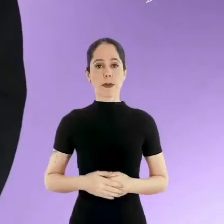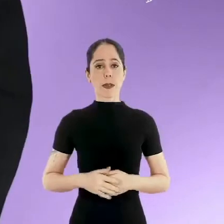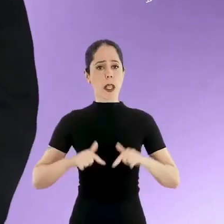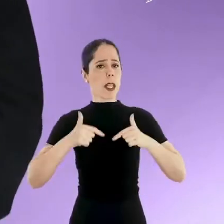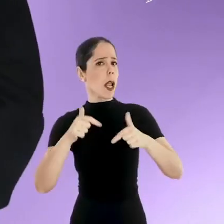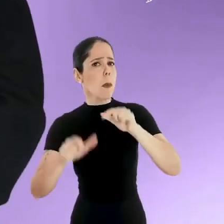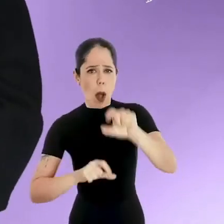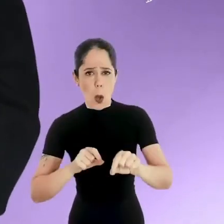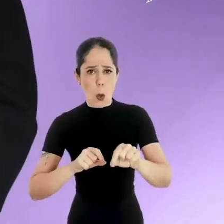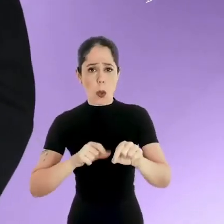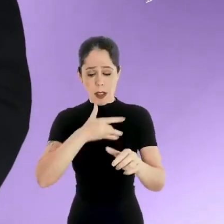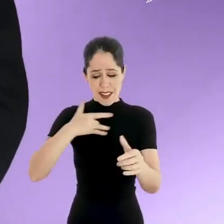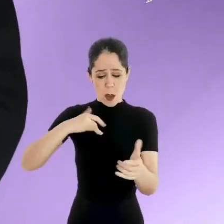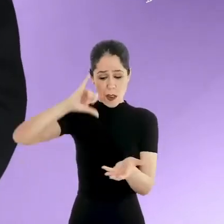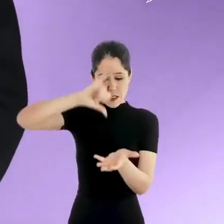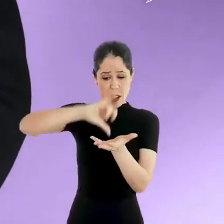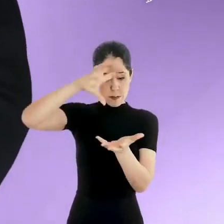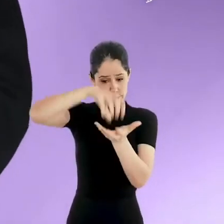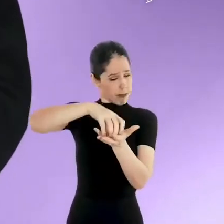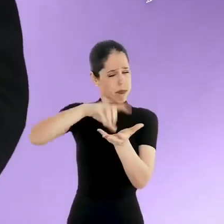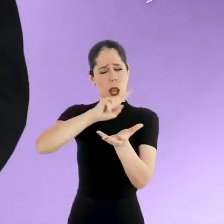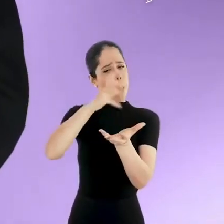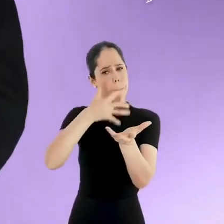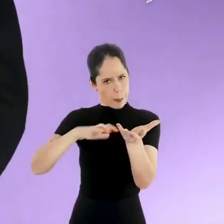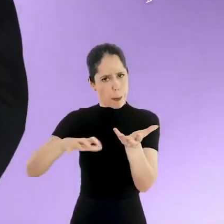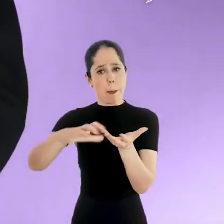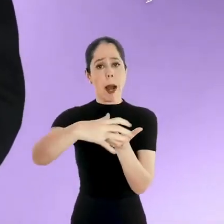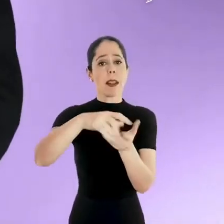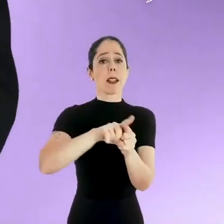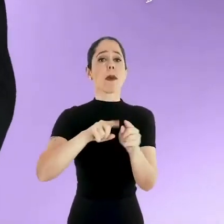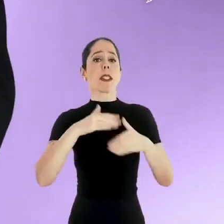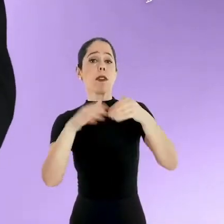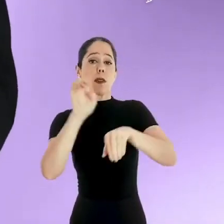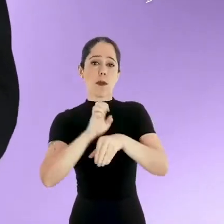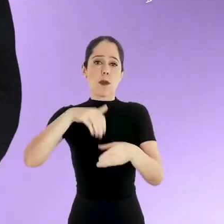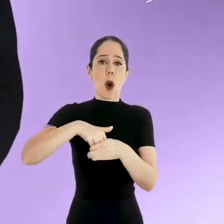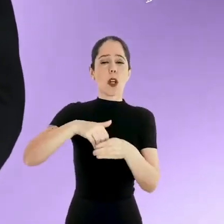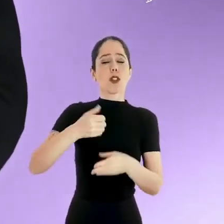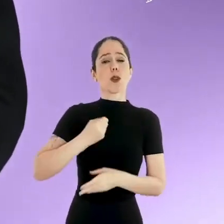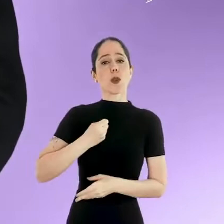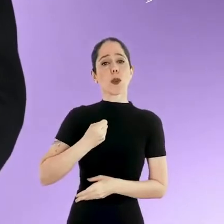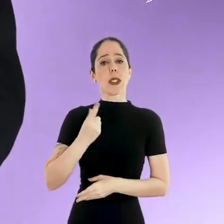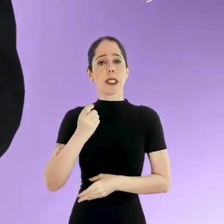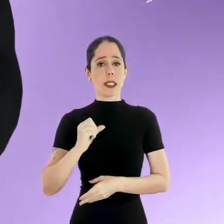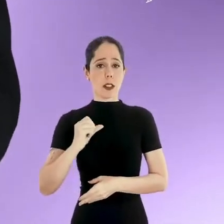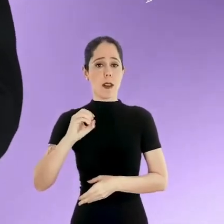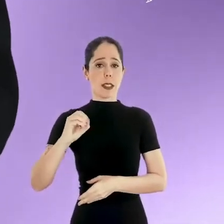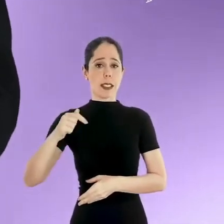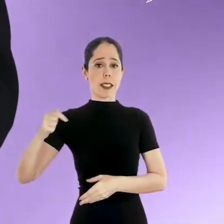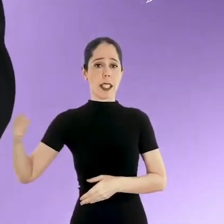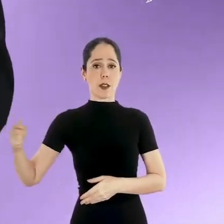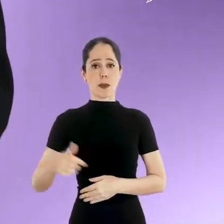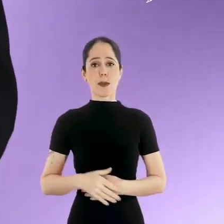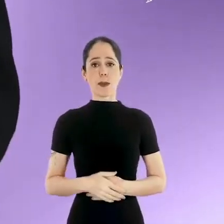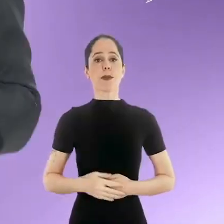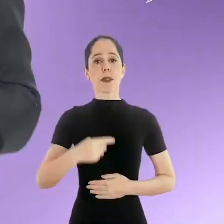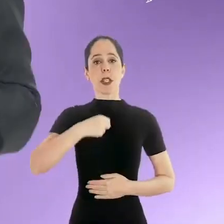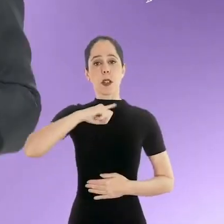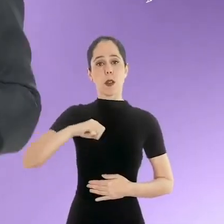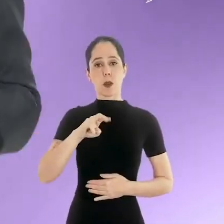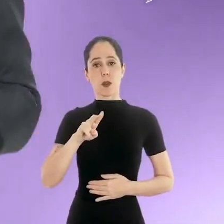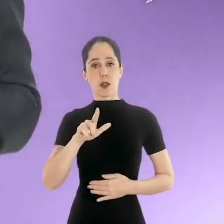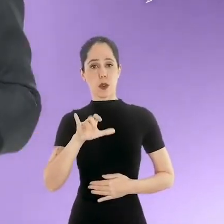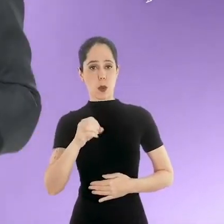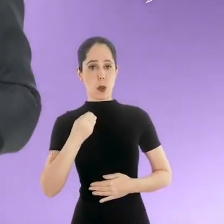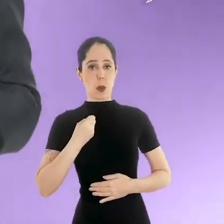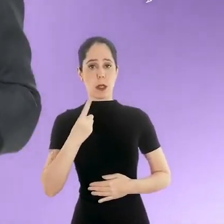ti. Pela descentralização da saúde e pelo desenvolvimento do nosso estado, vote Valdir Dilken, 19077. Sou o